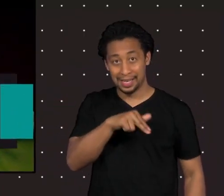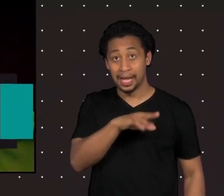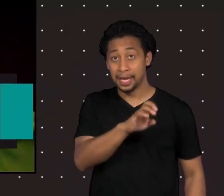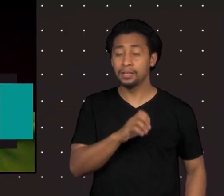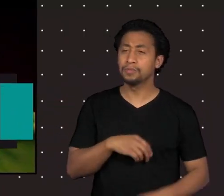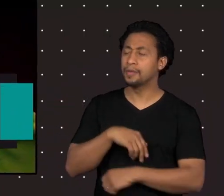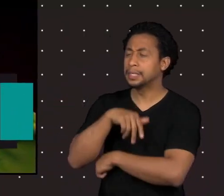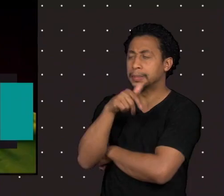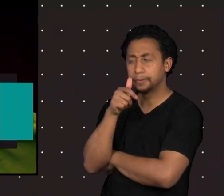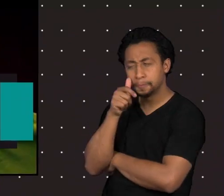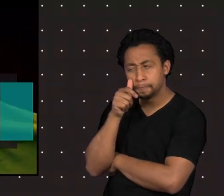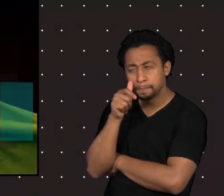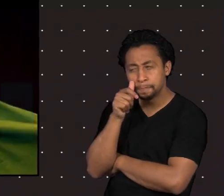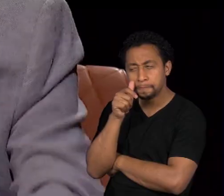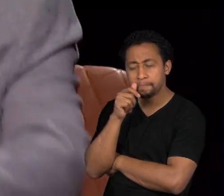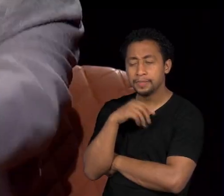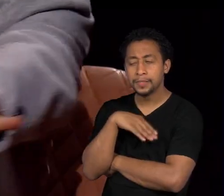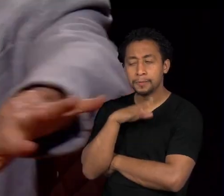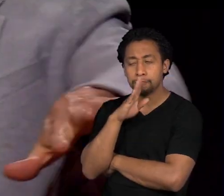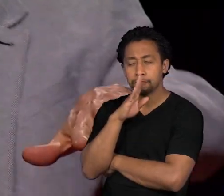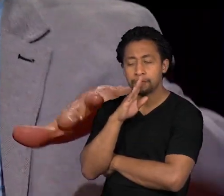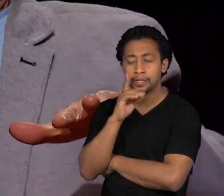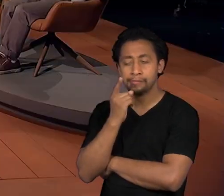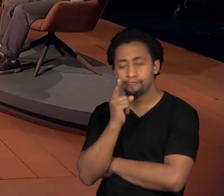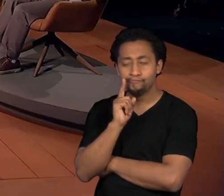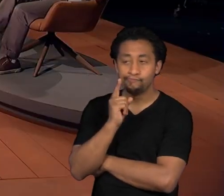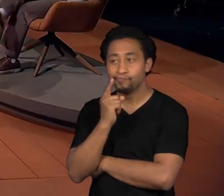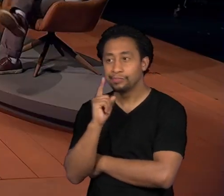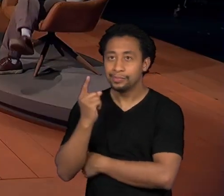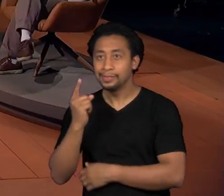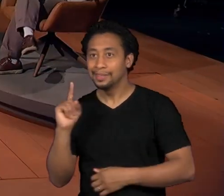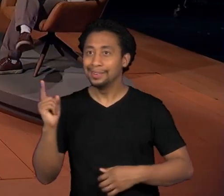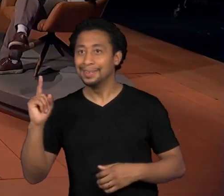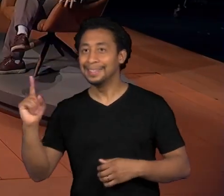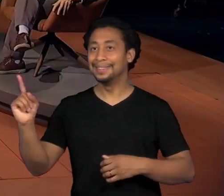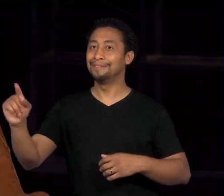daquele cantinho dela ela foi passando para lá e de repente ela tava no meio